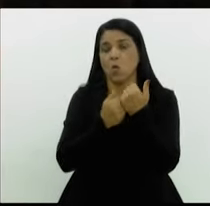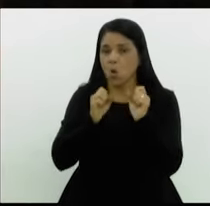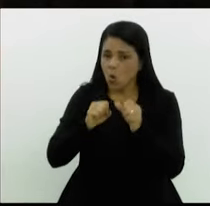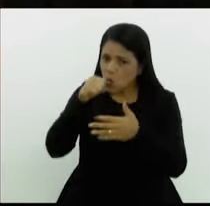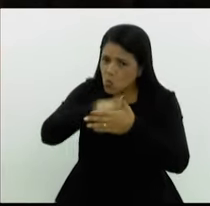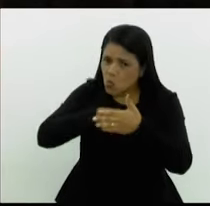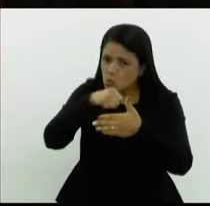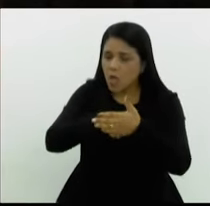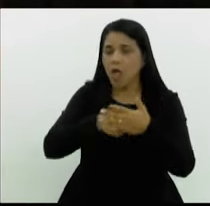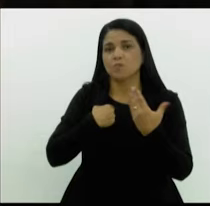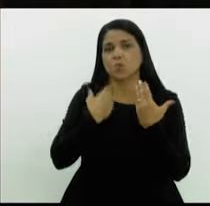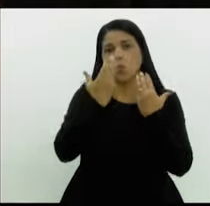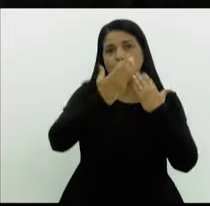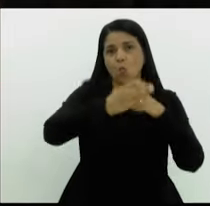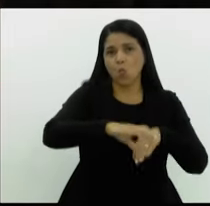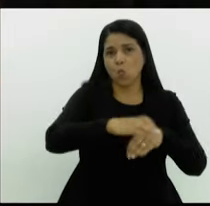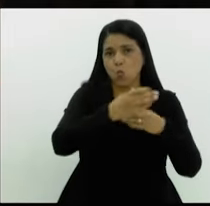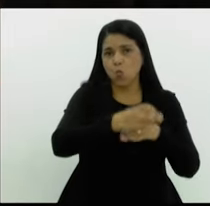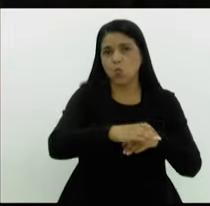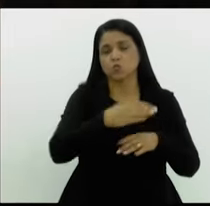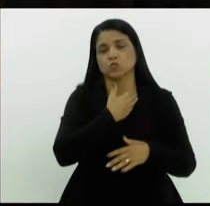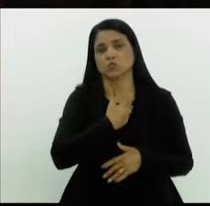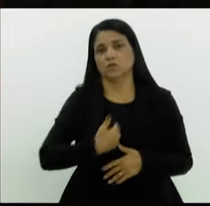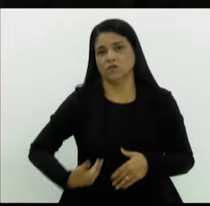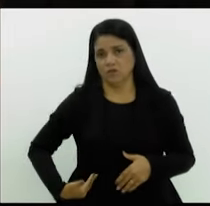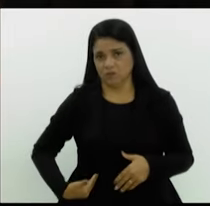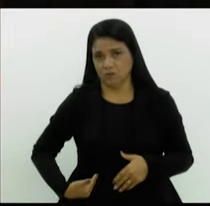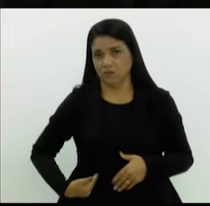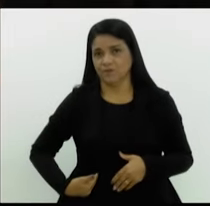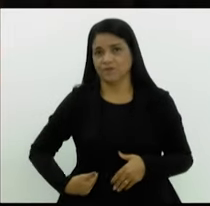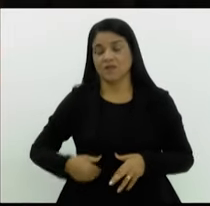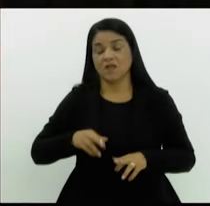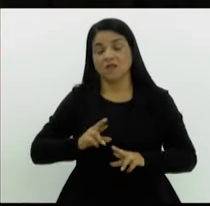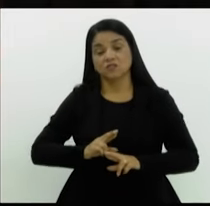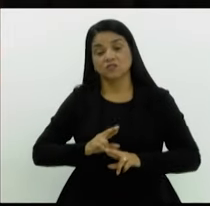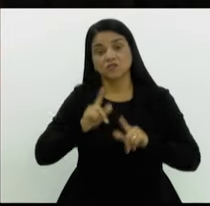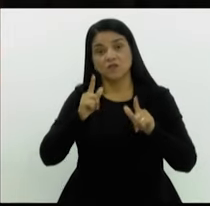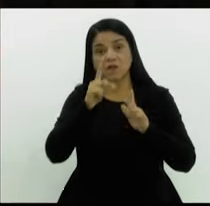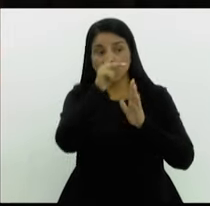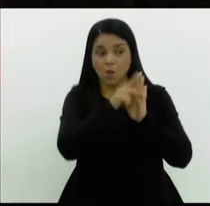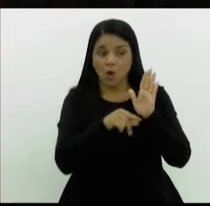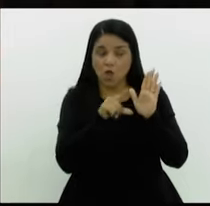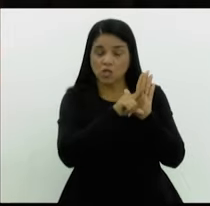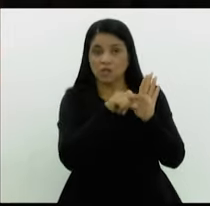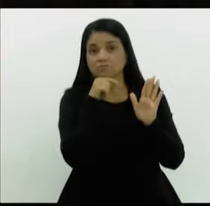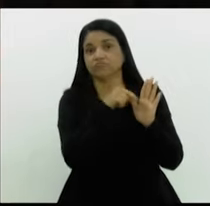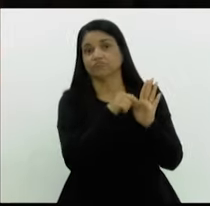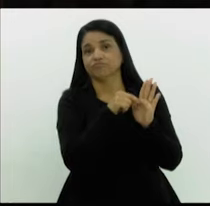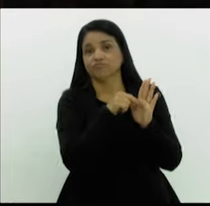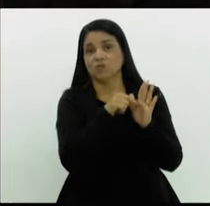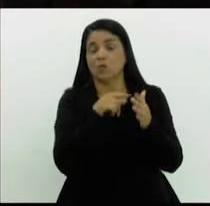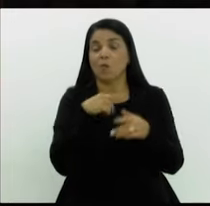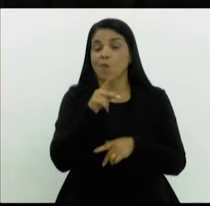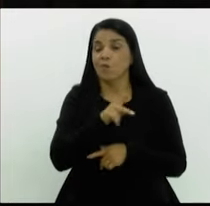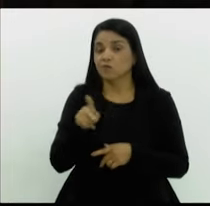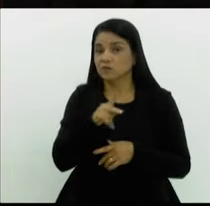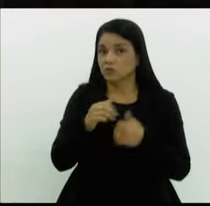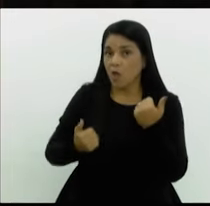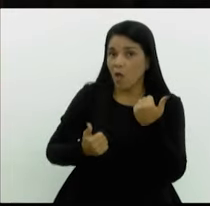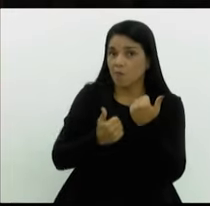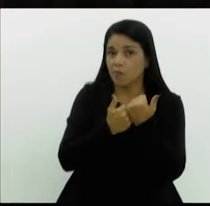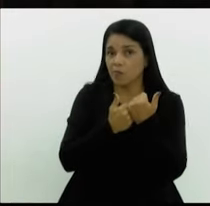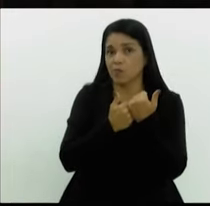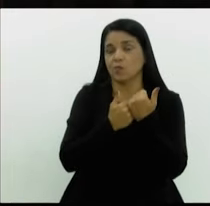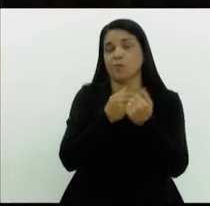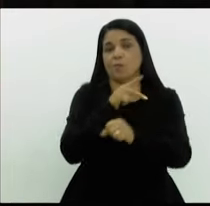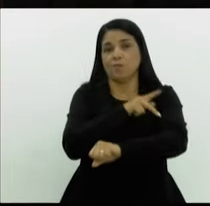faça concurso. Por quê? Porque, diferente do que diz o projeto, o professor de apoio pedagógico, ele não